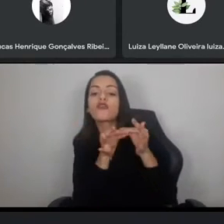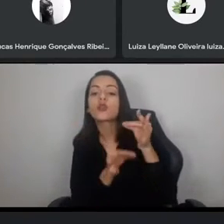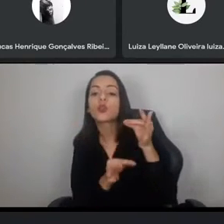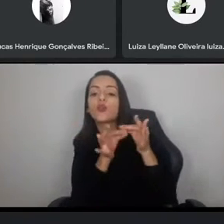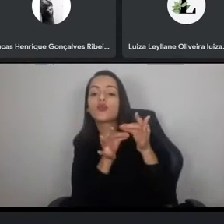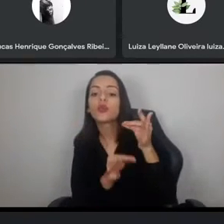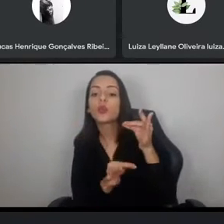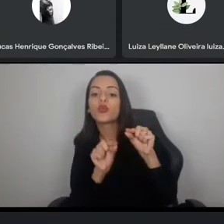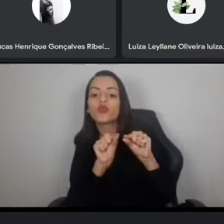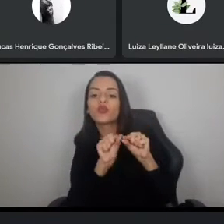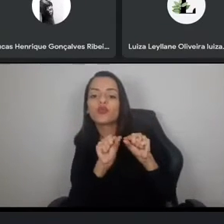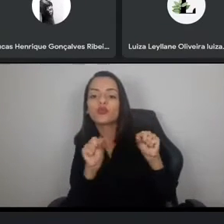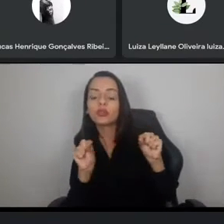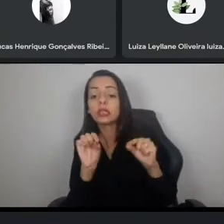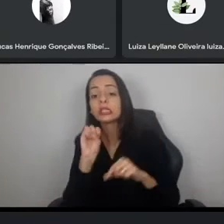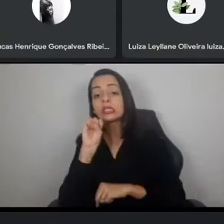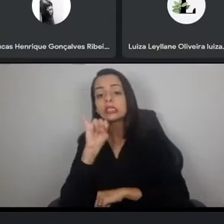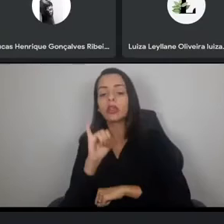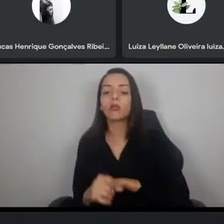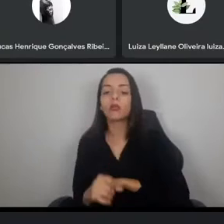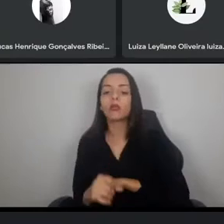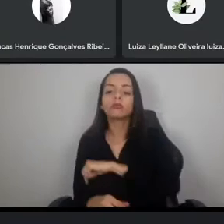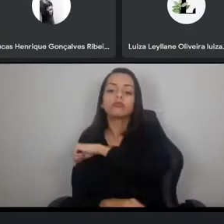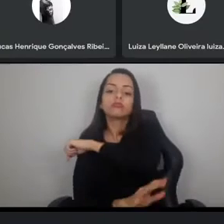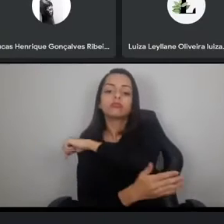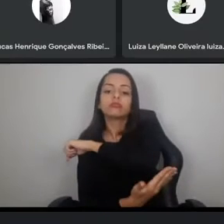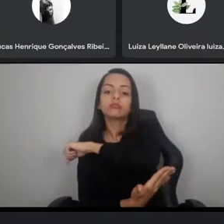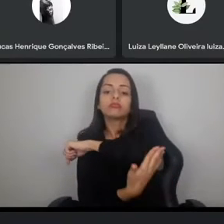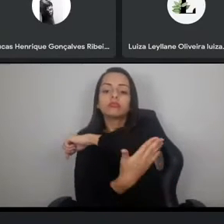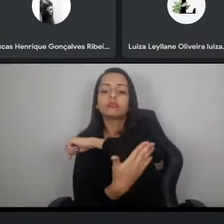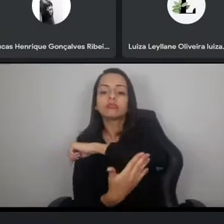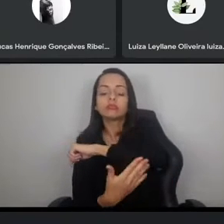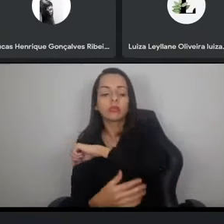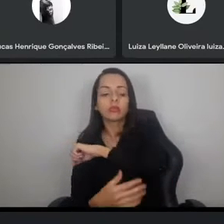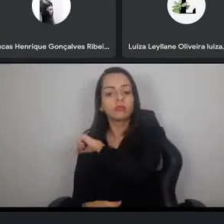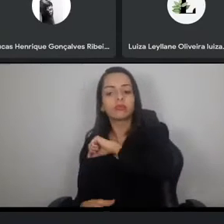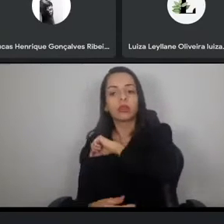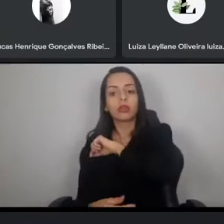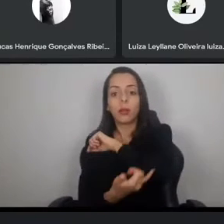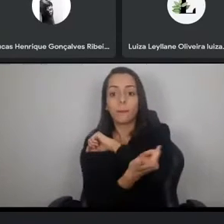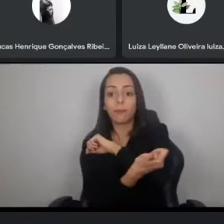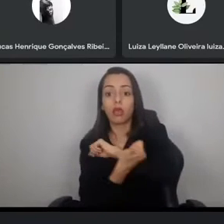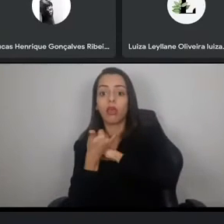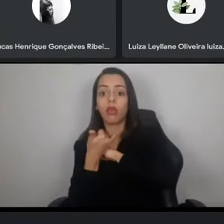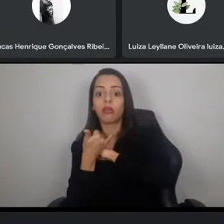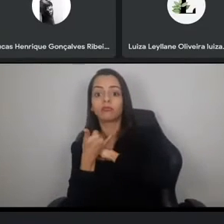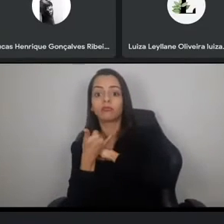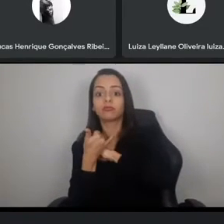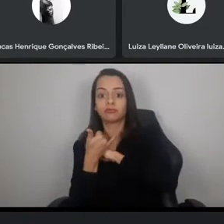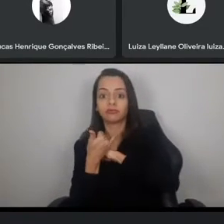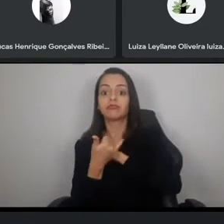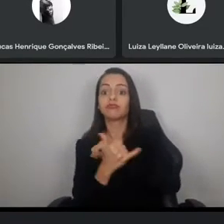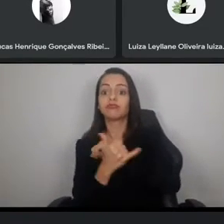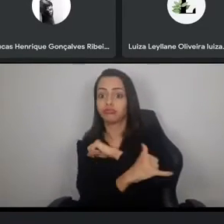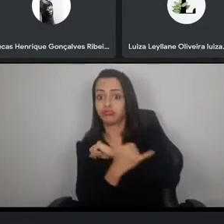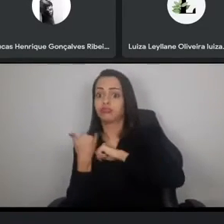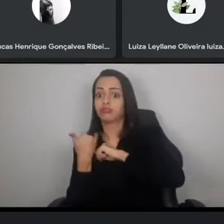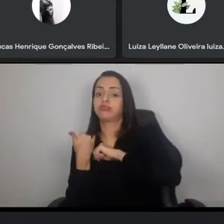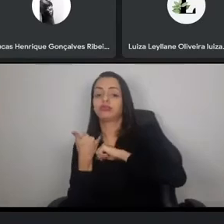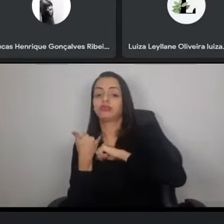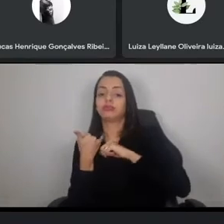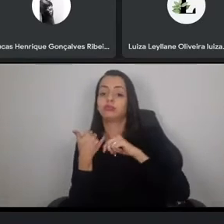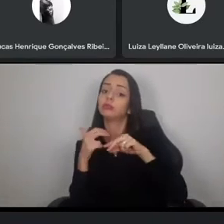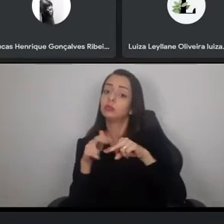a tocar com o braço, eu posso sofrer um choque elétrico decorrente da exposição